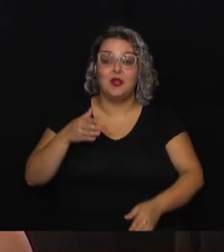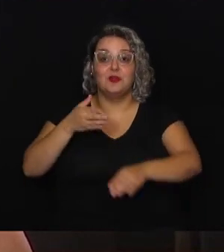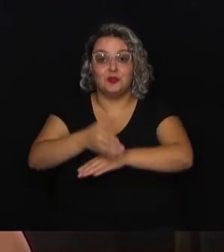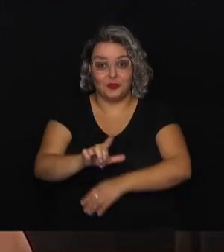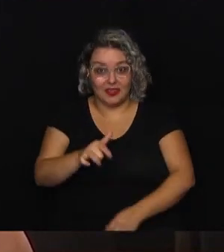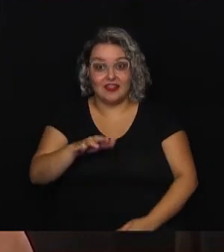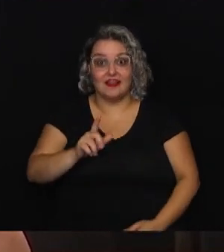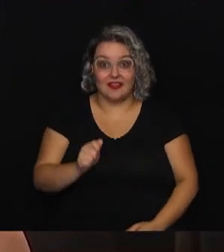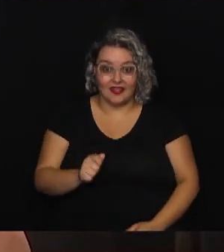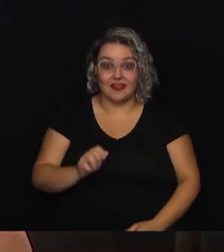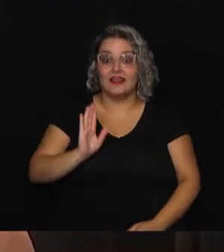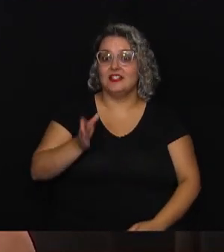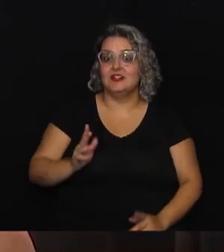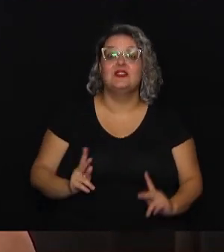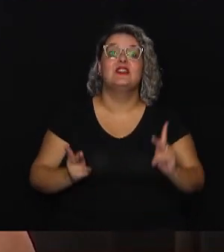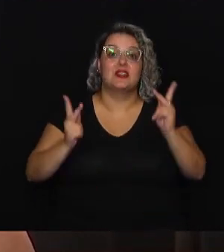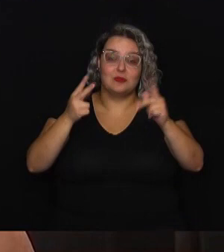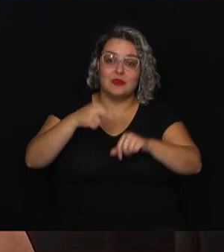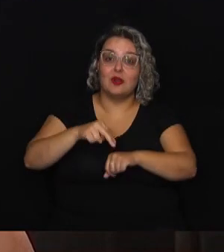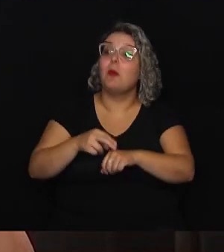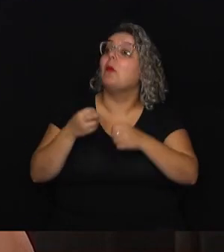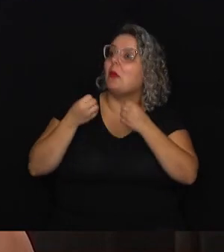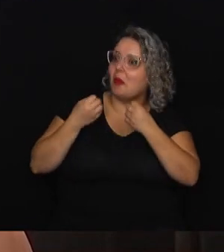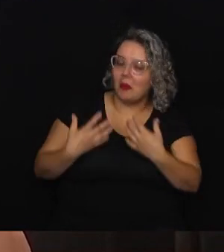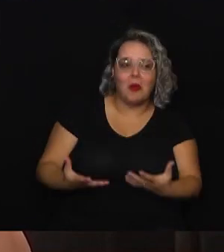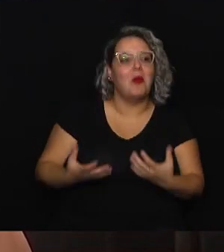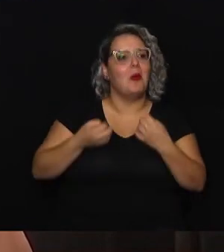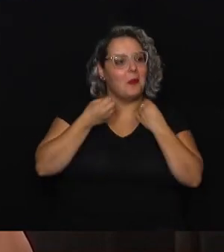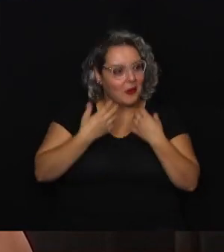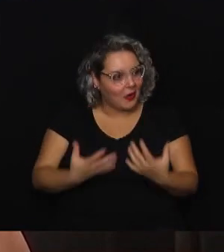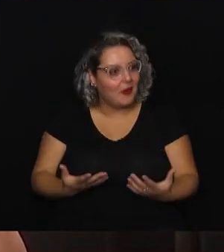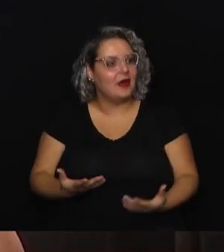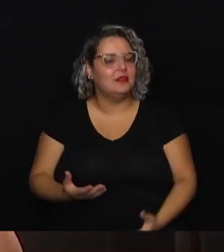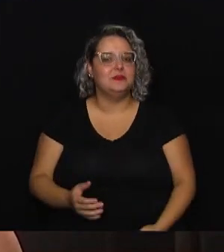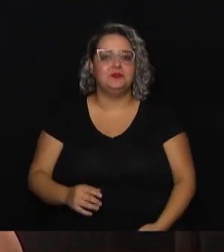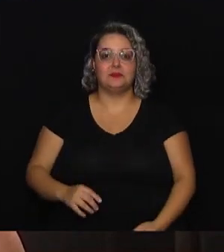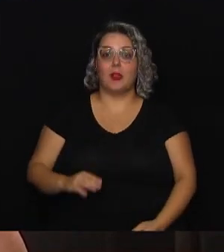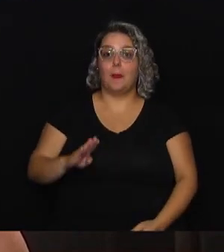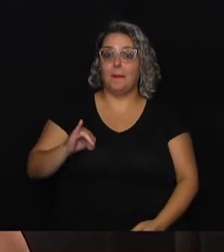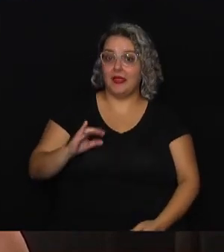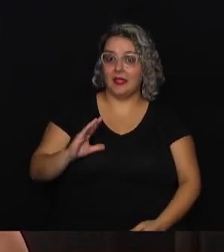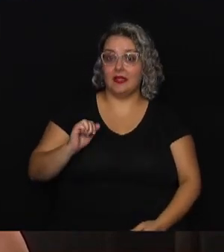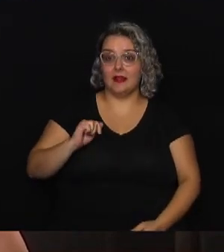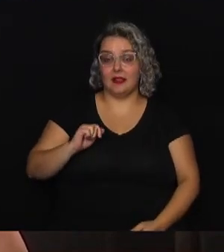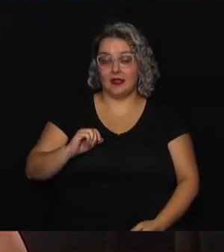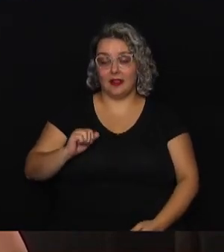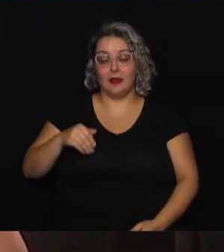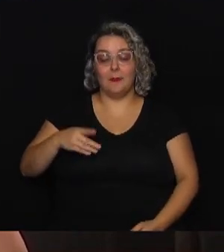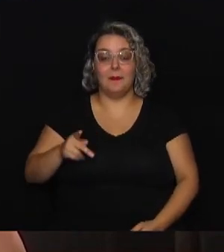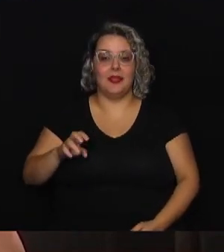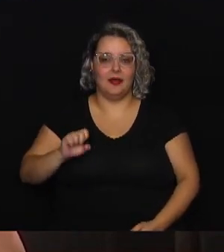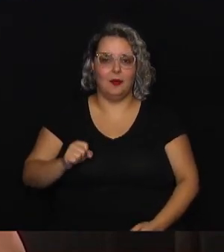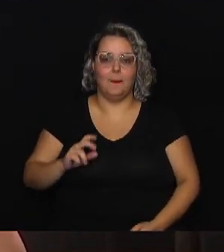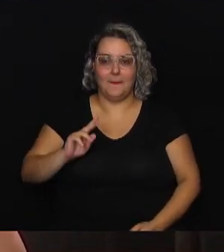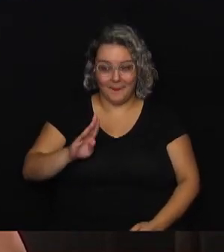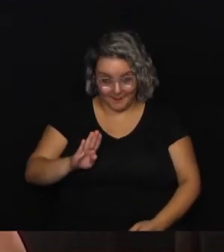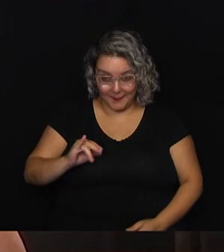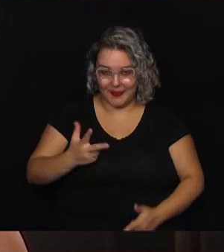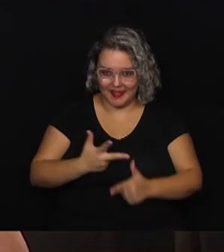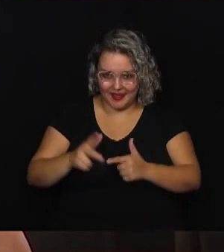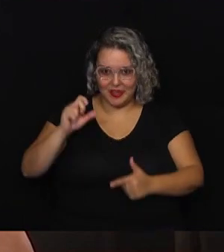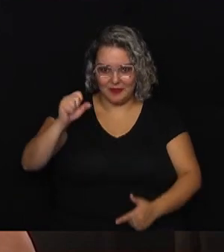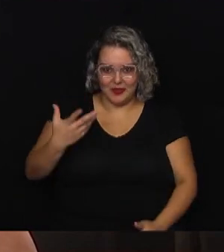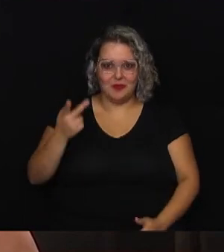já foi campeão nacional. Boa! Depois a gente foi bicampeão paulista, a gente também foi campeão do torneio internacional que teve em